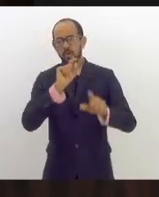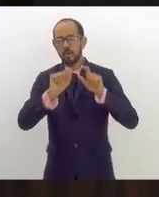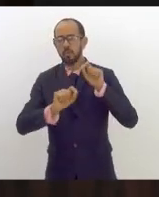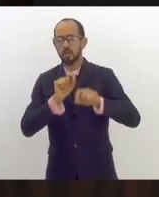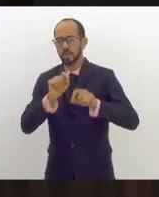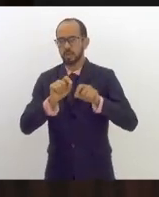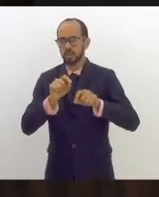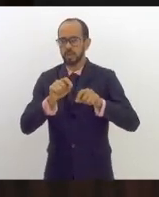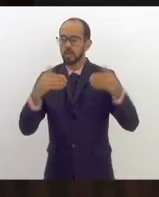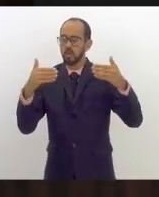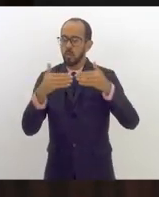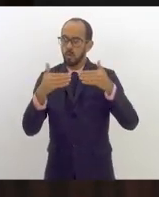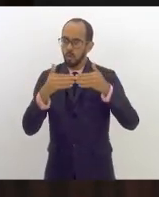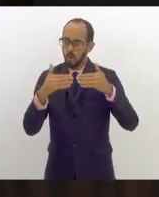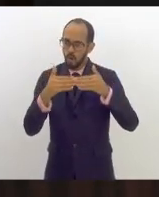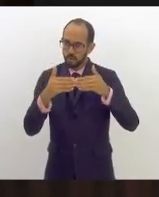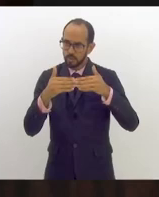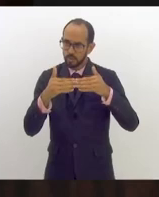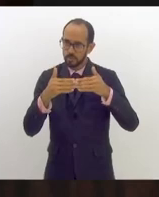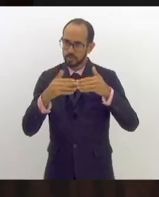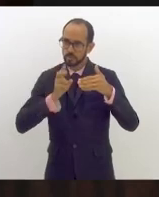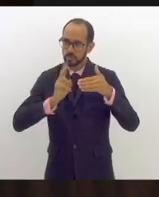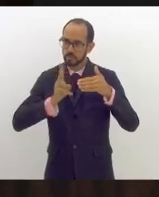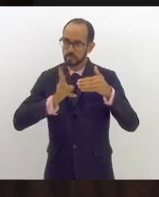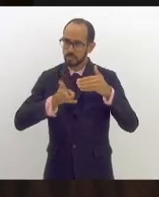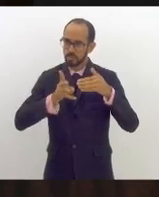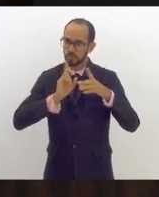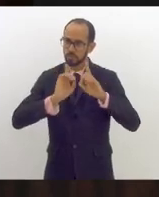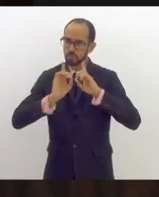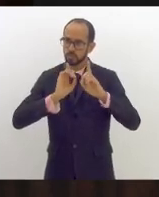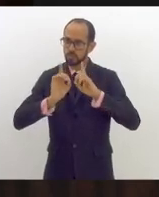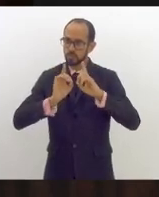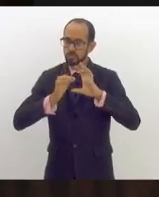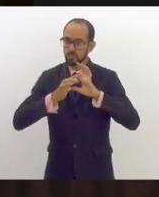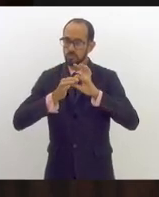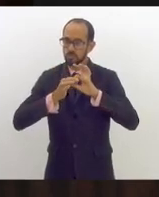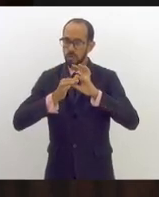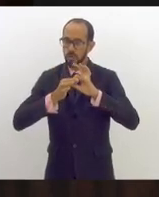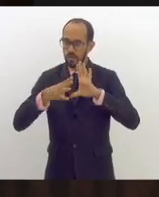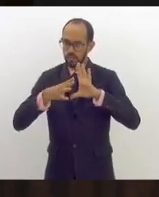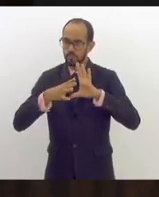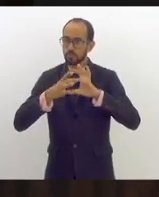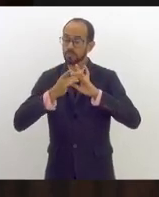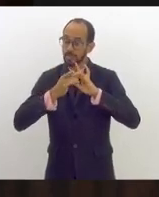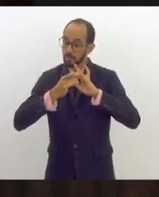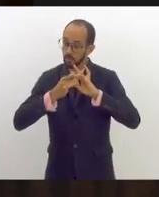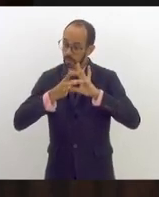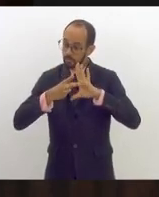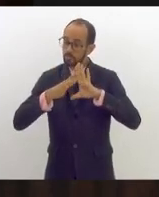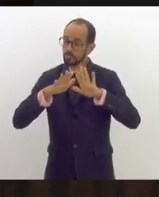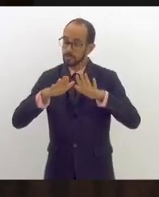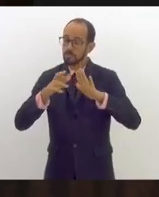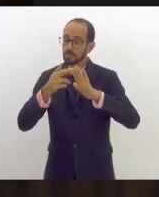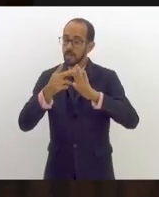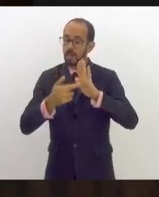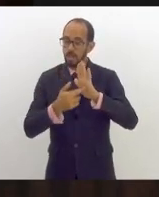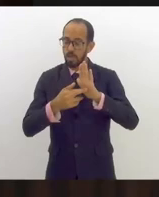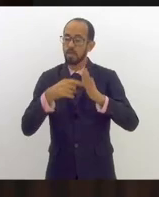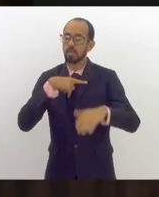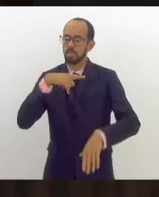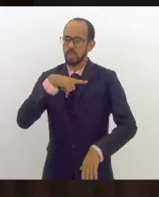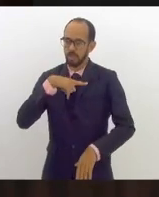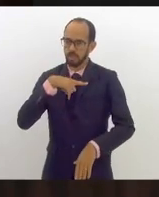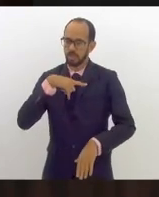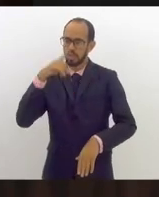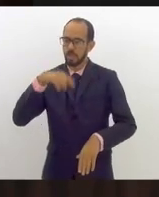ele concorda que sempre discutimos aqui democraticamente mas que o Regimento existe além de ser uma questão